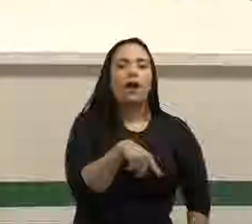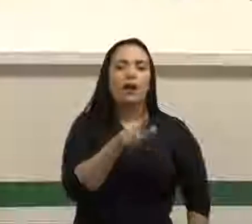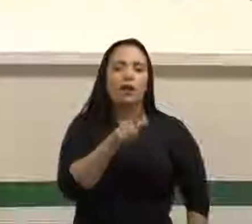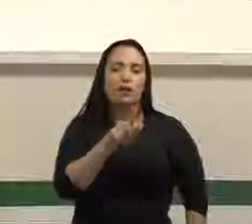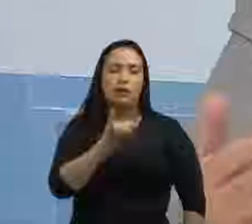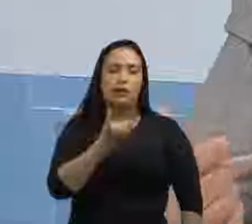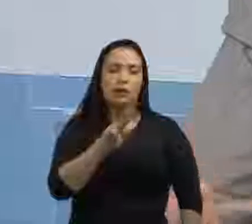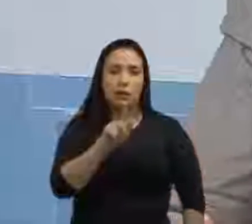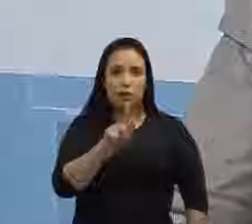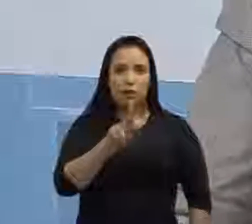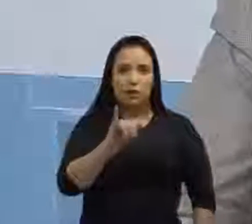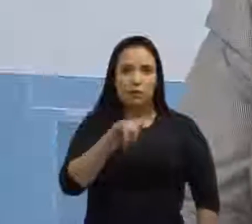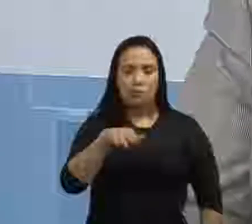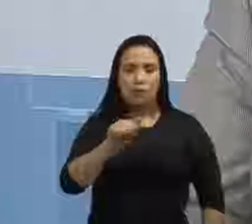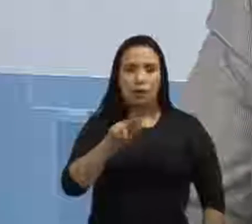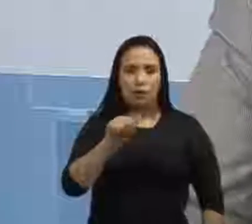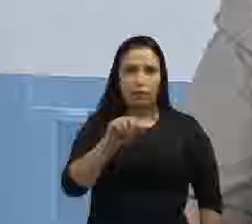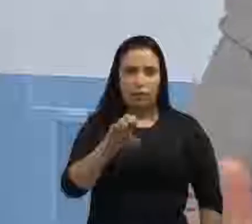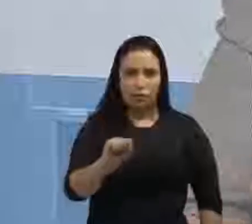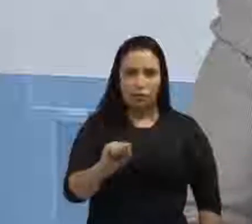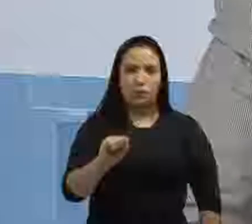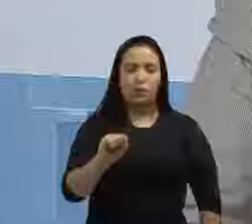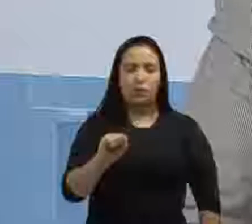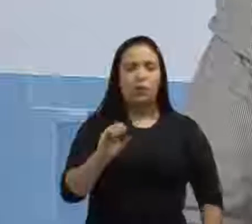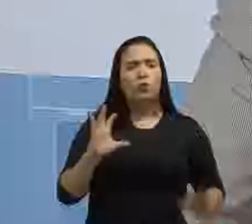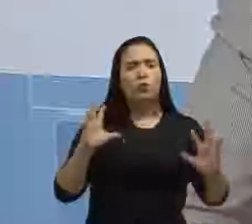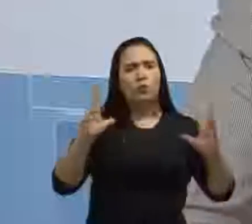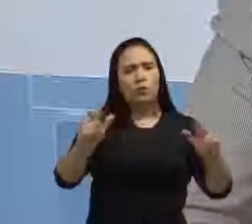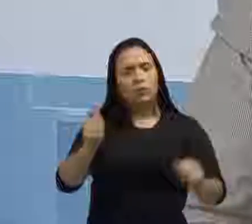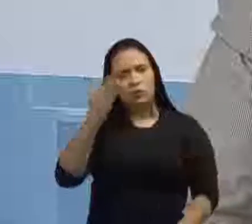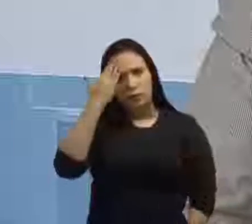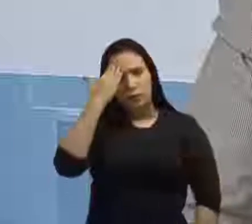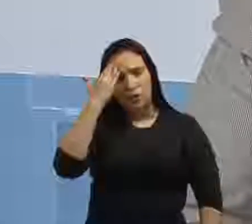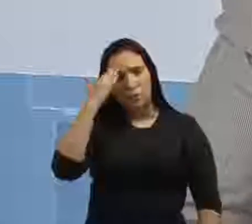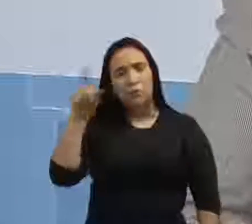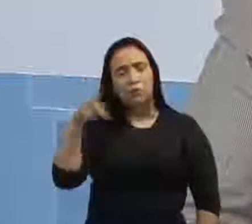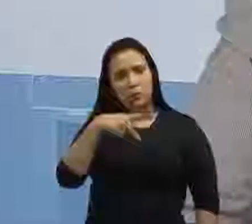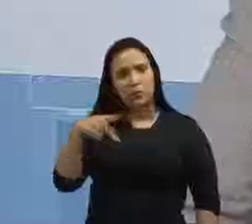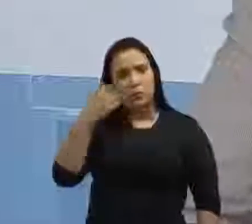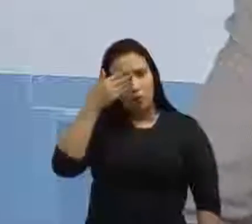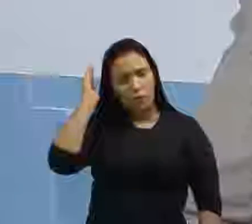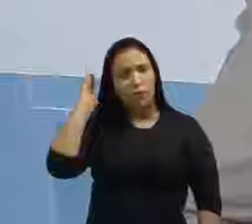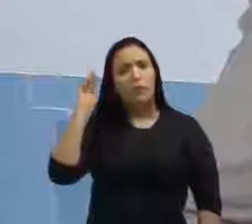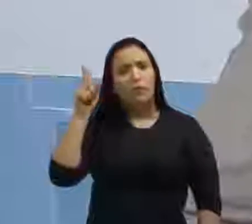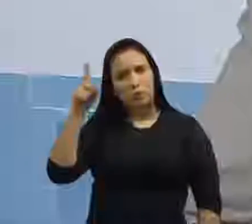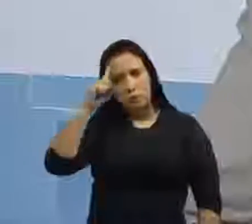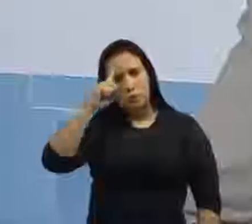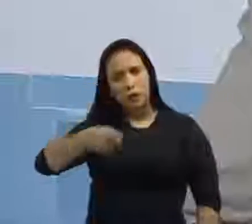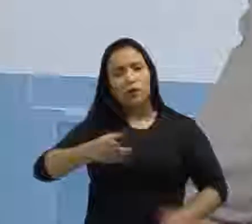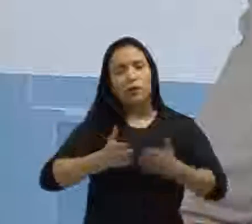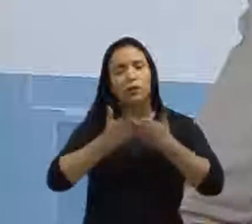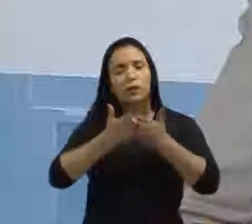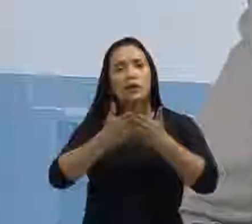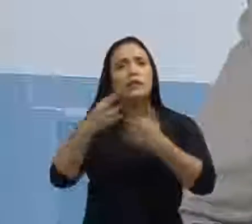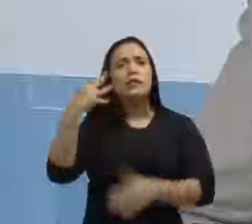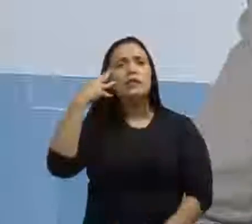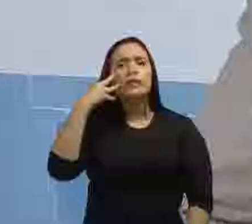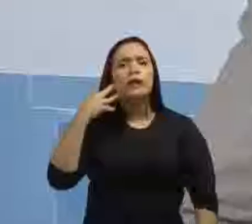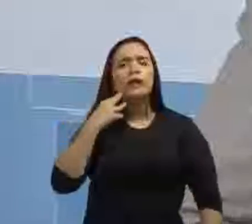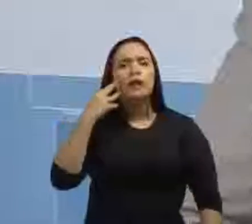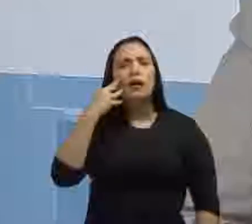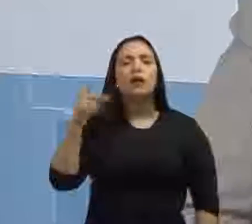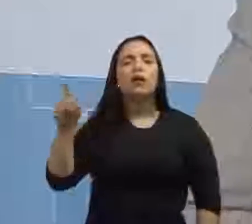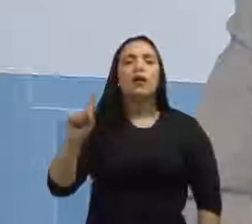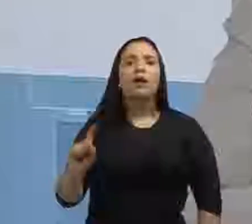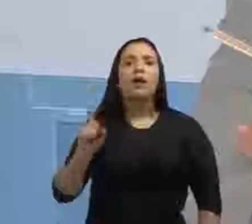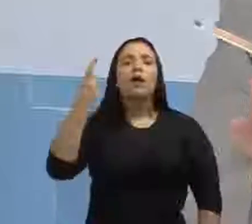lembro assim. Pois todo mundo sabe que o senhor Temer manda no Porto de Santos. Não, Michel? Desde a época que